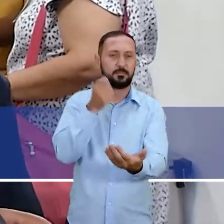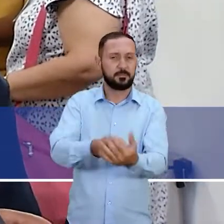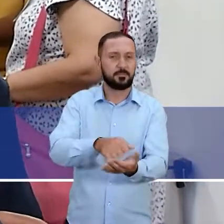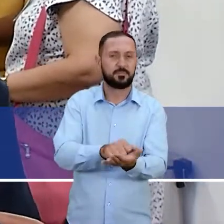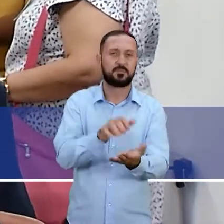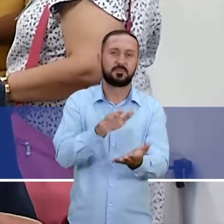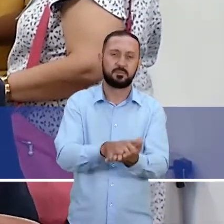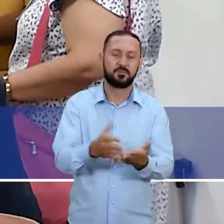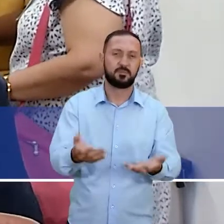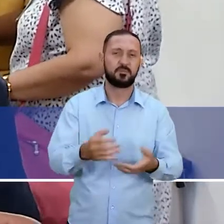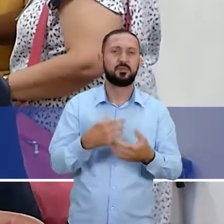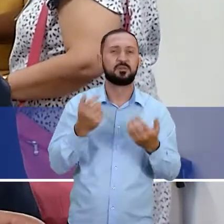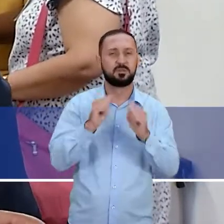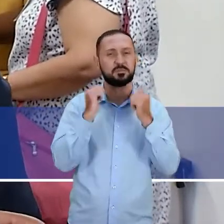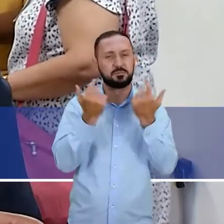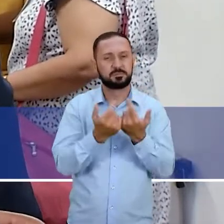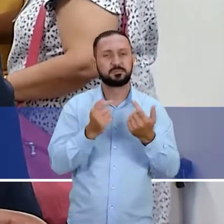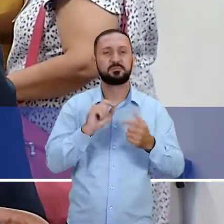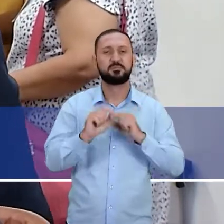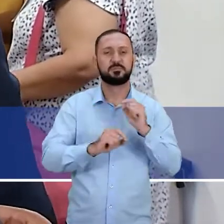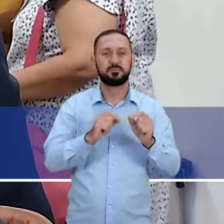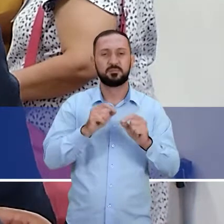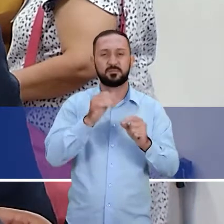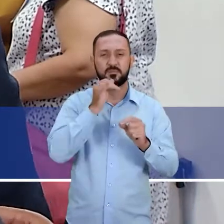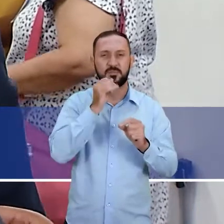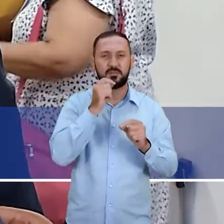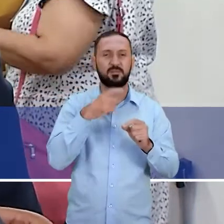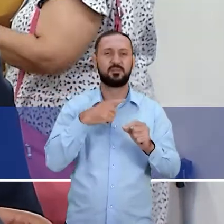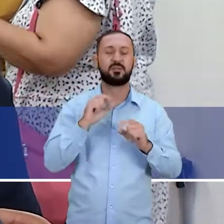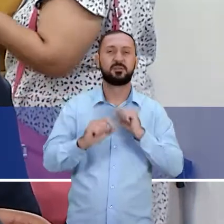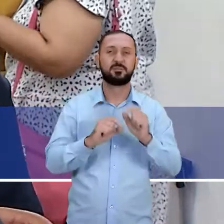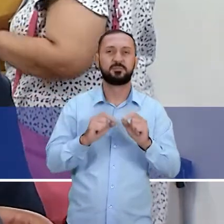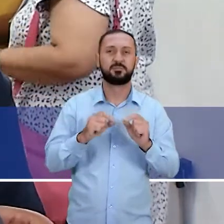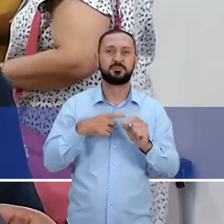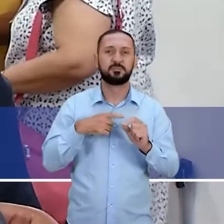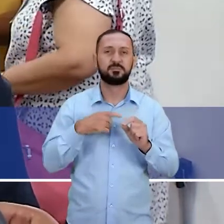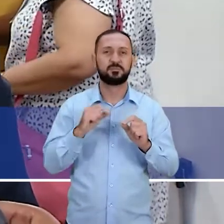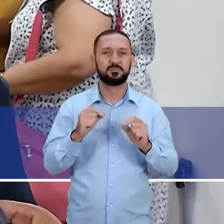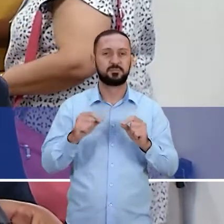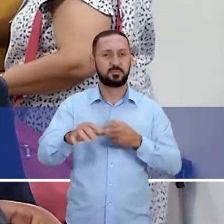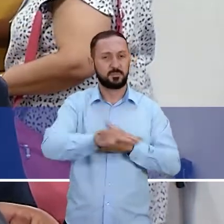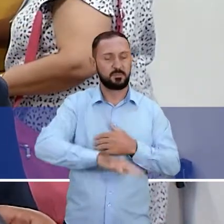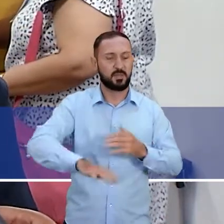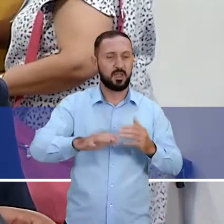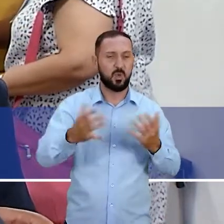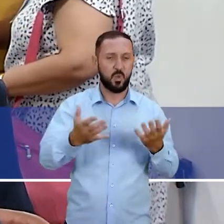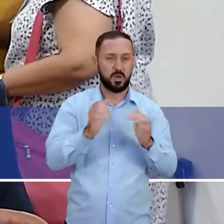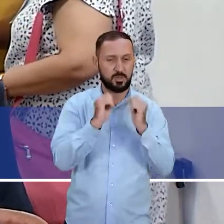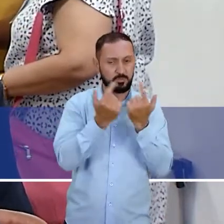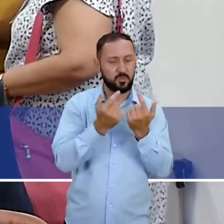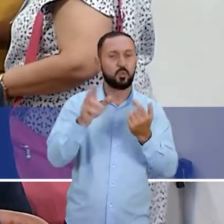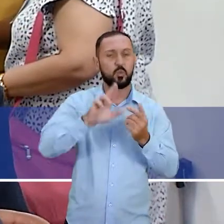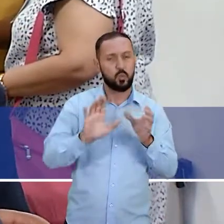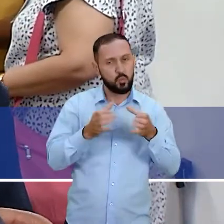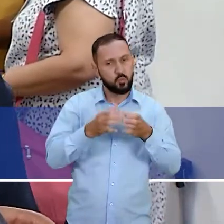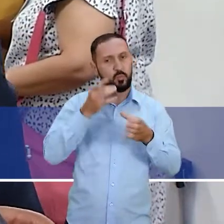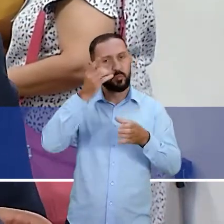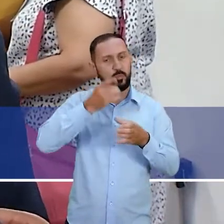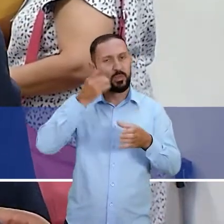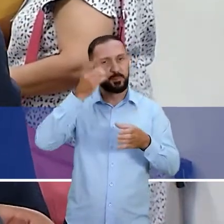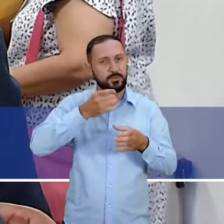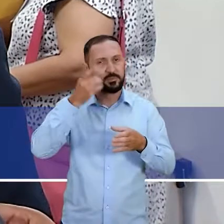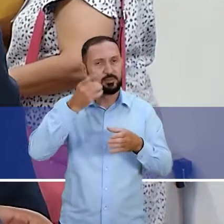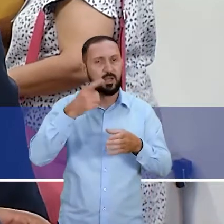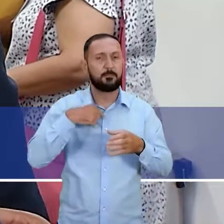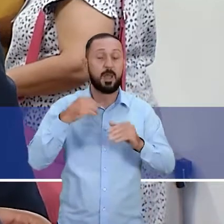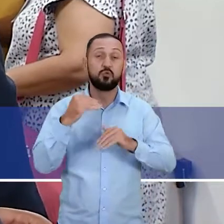ressarcidos. Então, diante disso, a Assembleia Legislativa está trazendo aqui para essa casa, através da Frente